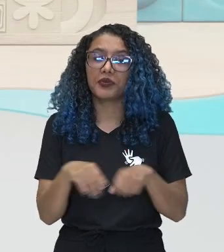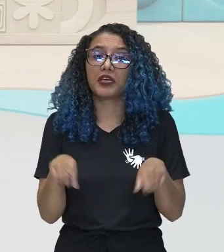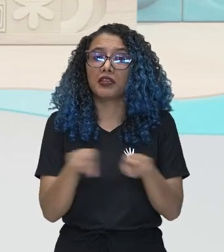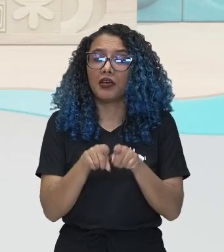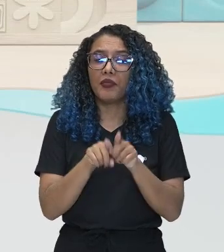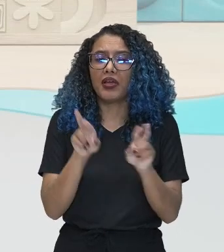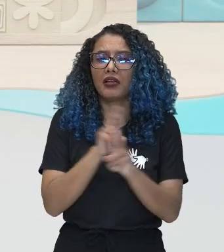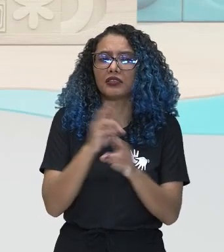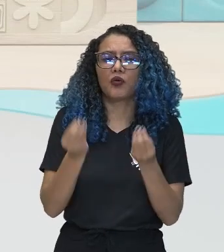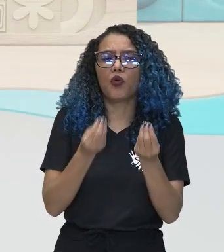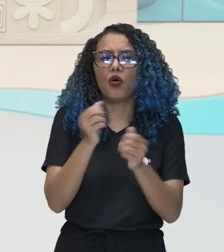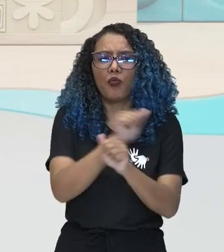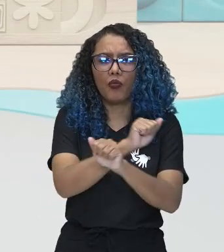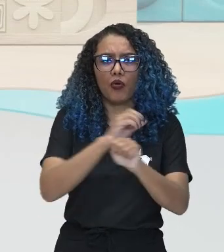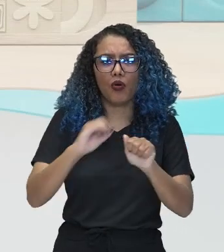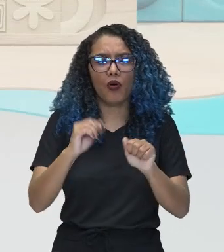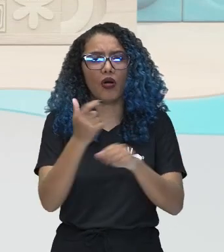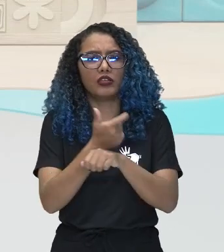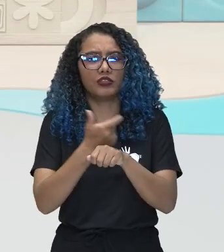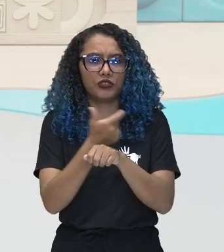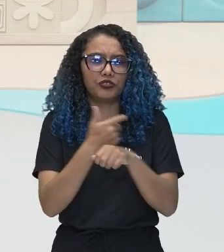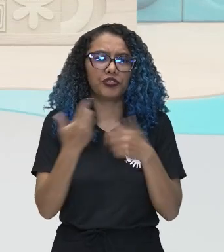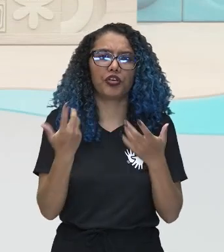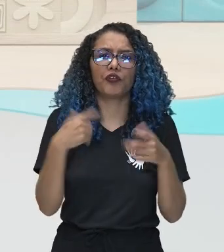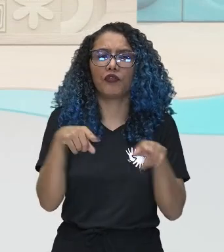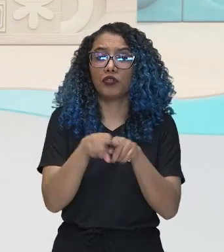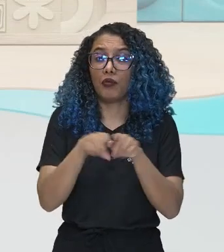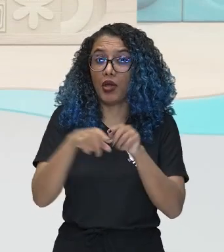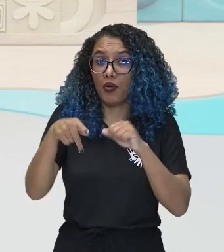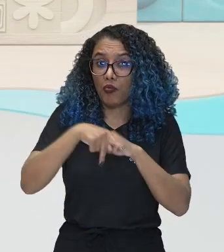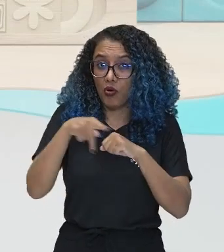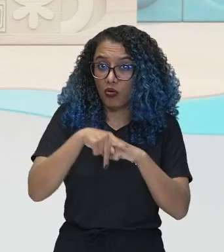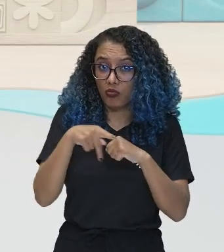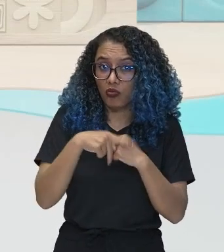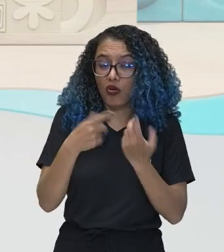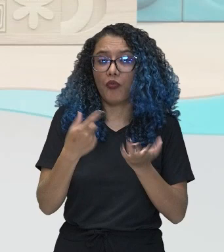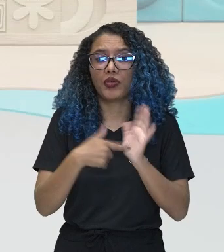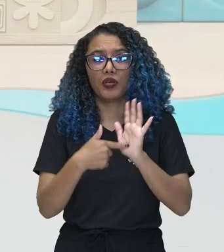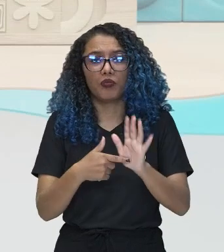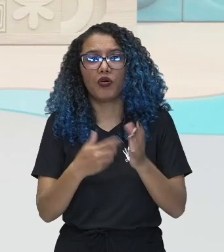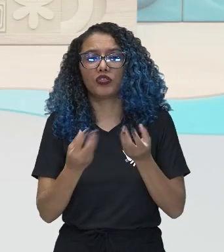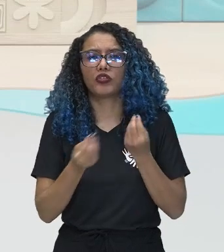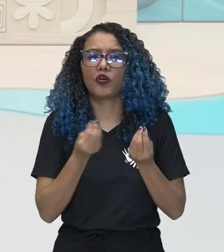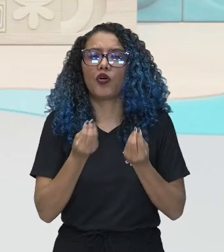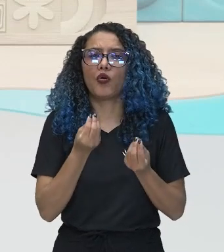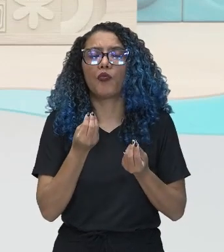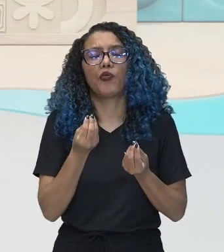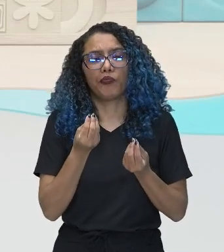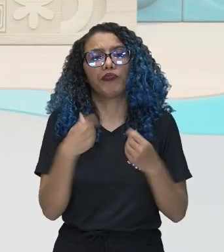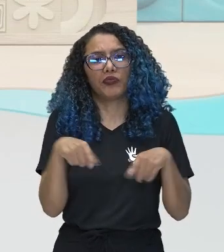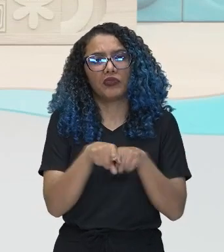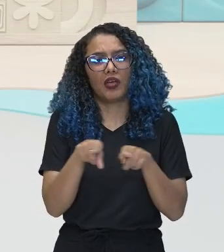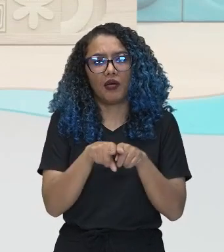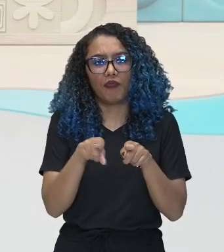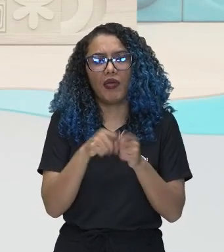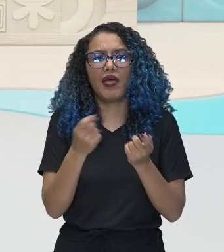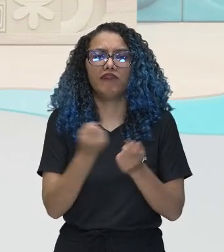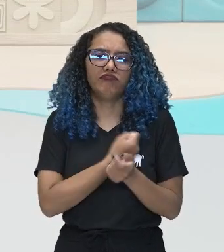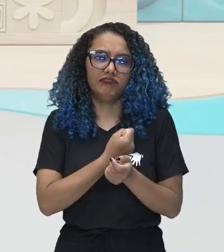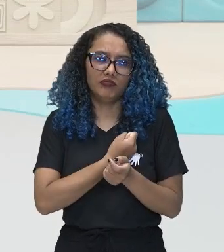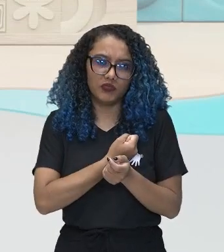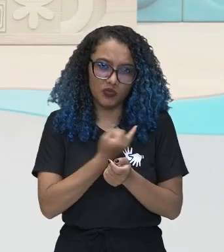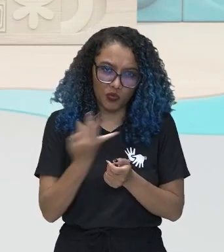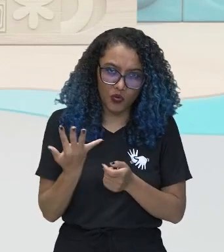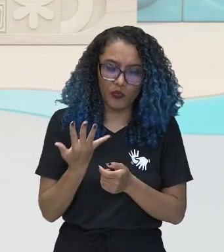com o artigo, o adjetivo, o pronome, que vai trazer ali a ideia de adjetivo também, o numeral. Eles